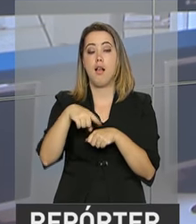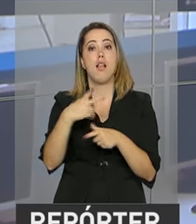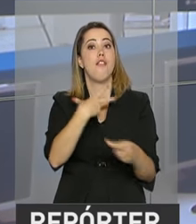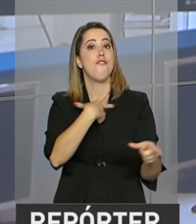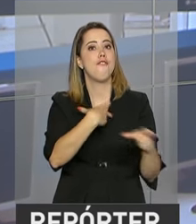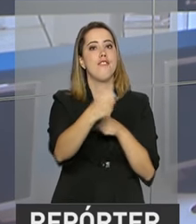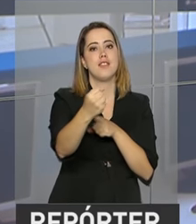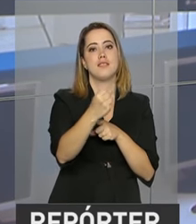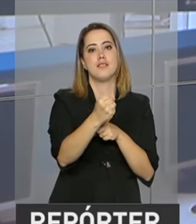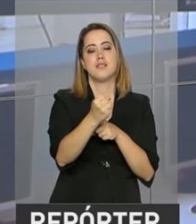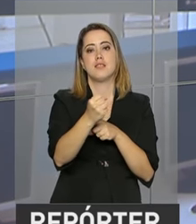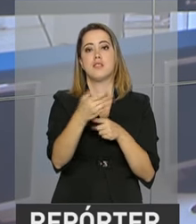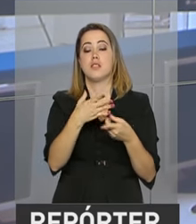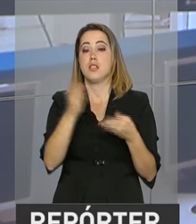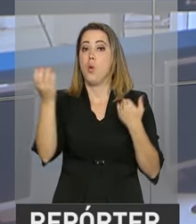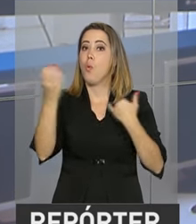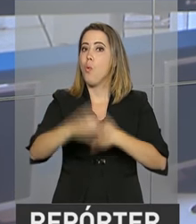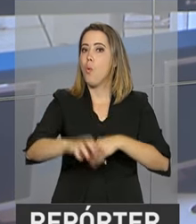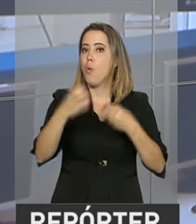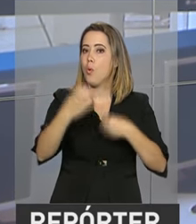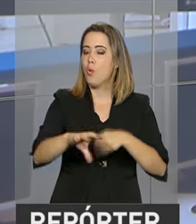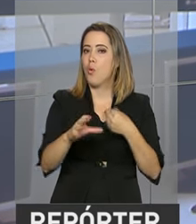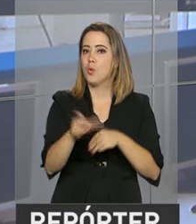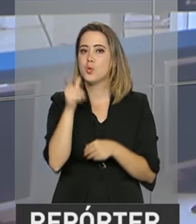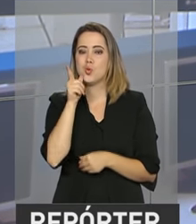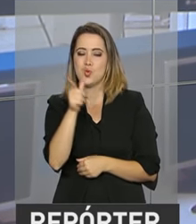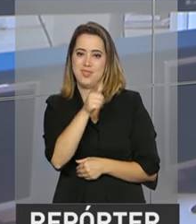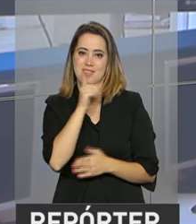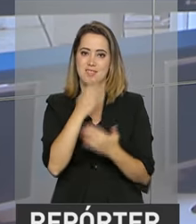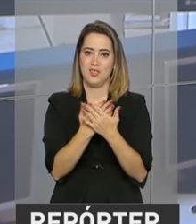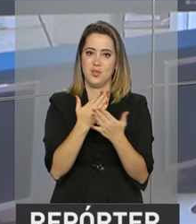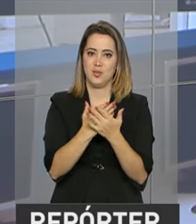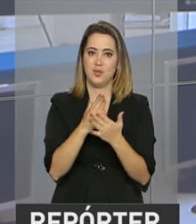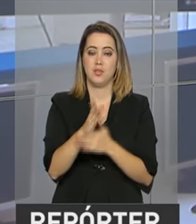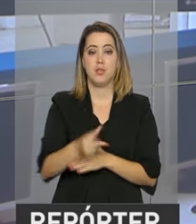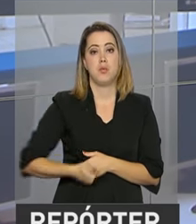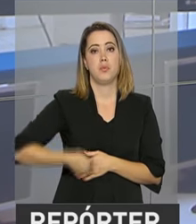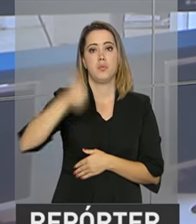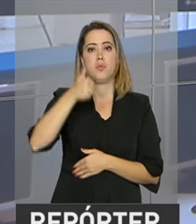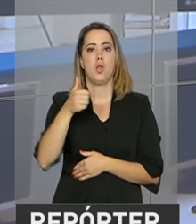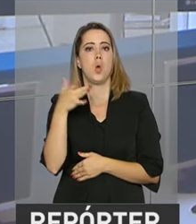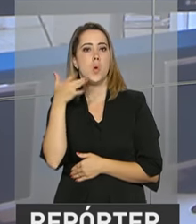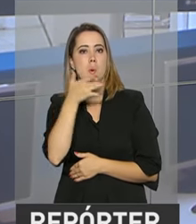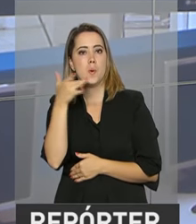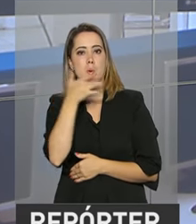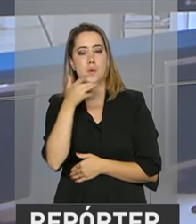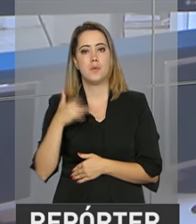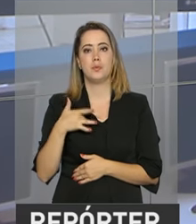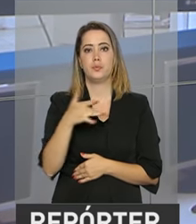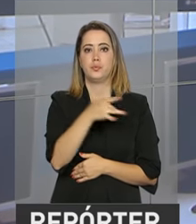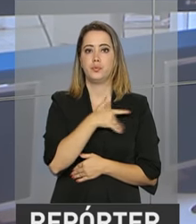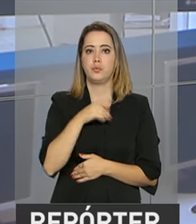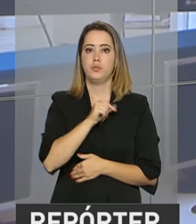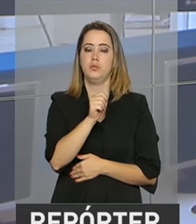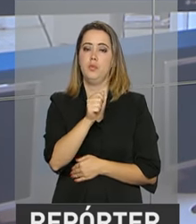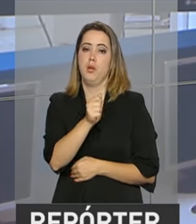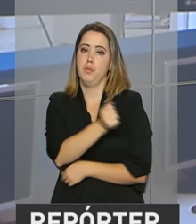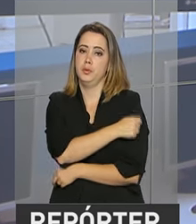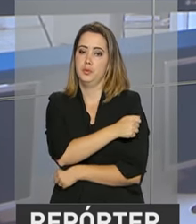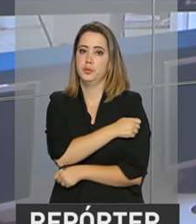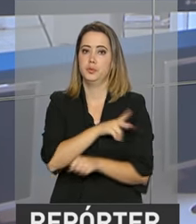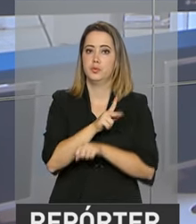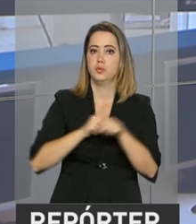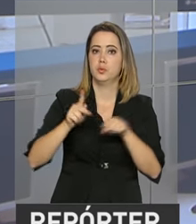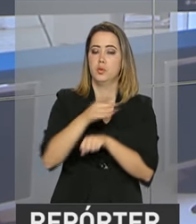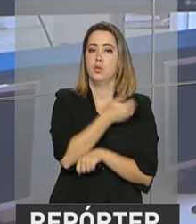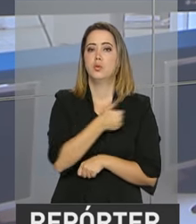concurso de merendas escolares pelo Brasil. Para garantir mais refeições gostosas e saudáveis para os alunos do país, o governo